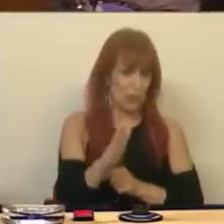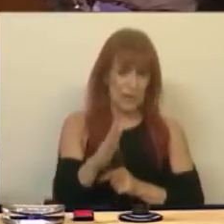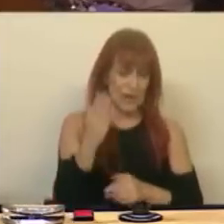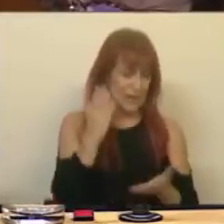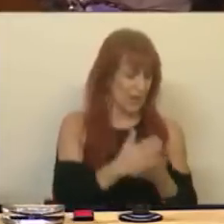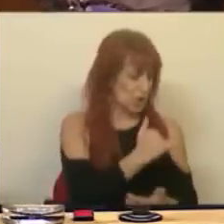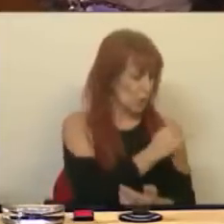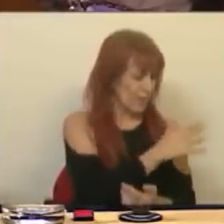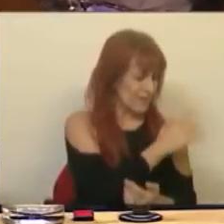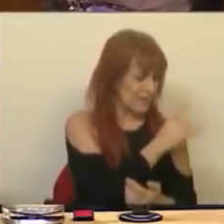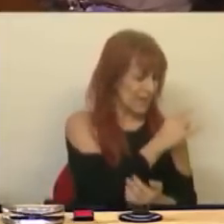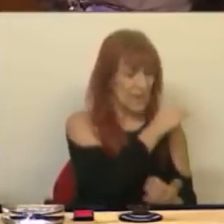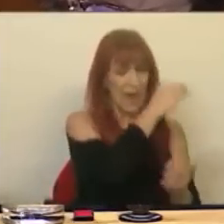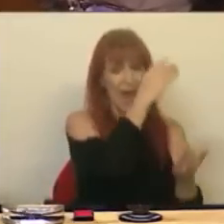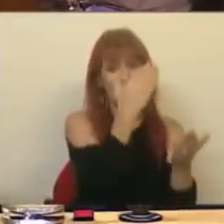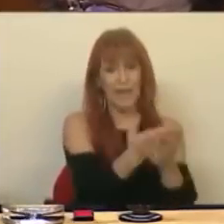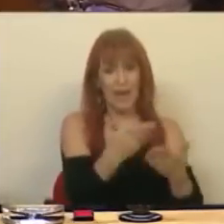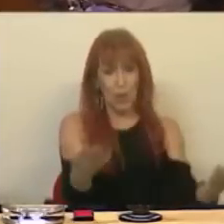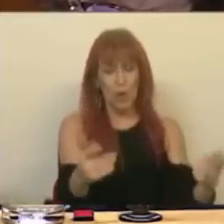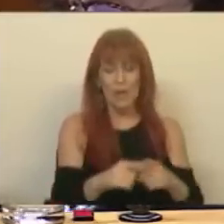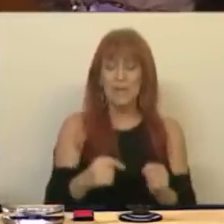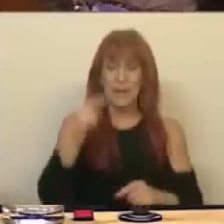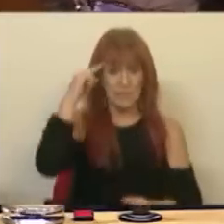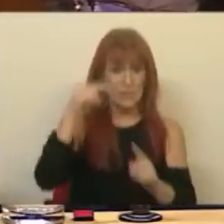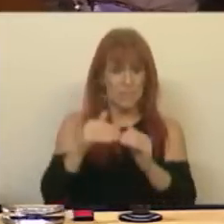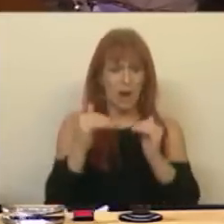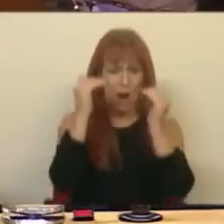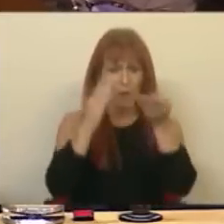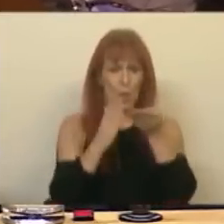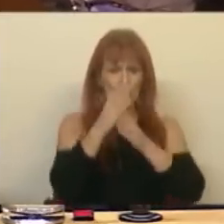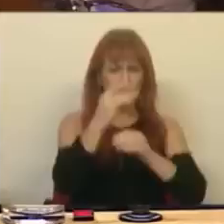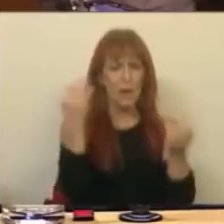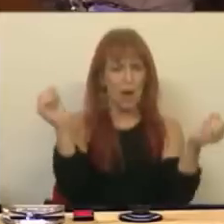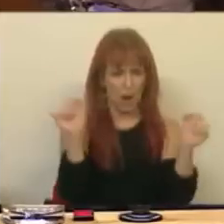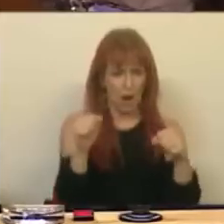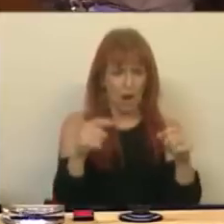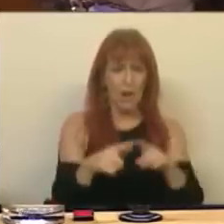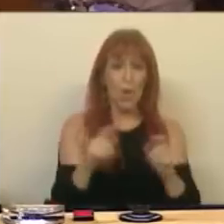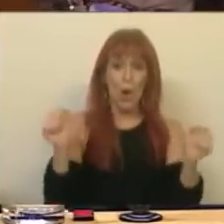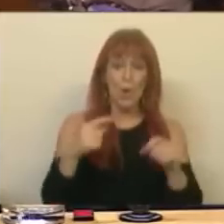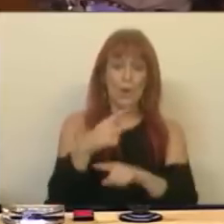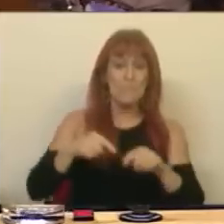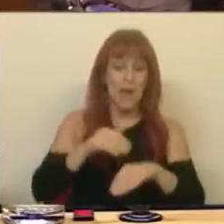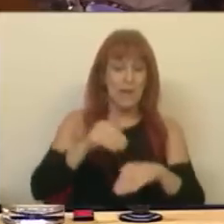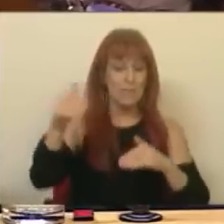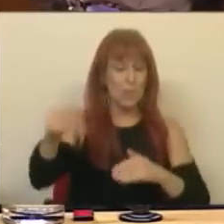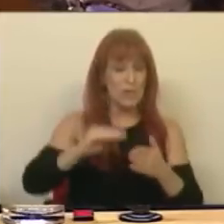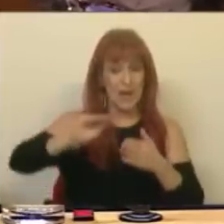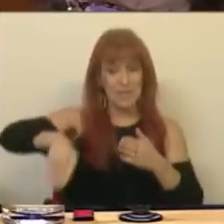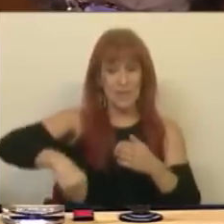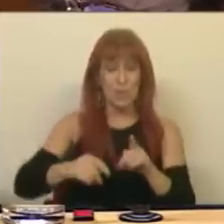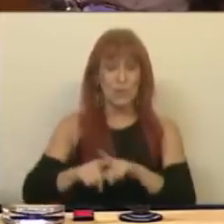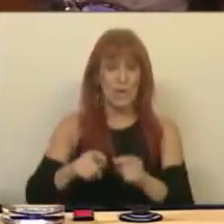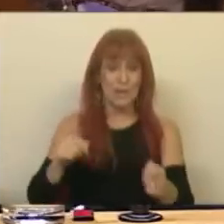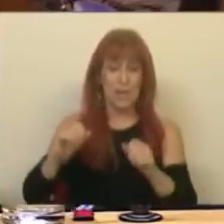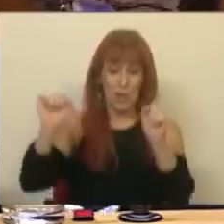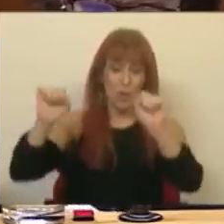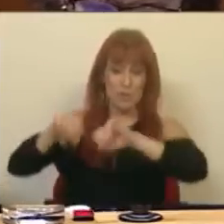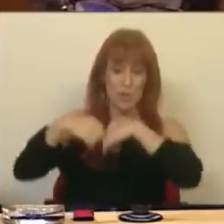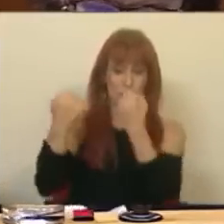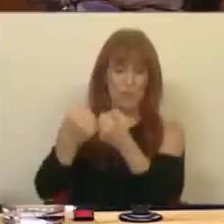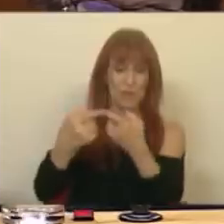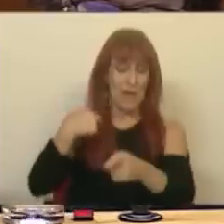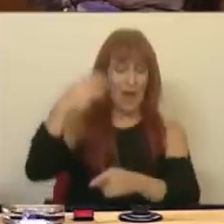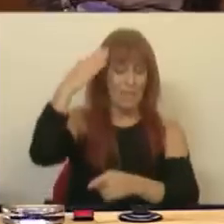desde 2016 até agora temos a ambição que continua a crescer sim o acordo de Médio prazo que assinarmos em consideração social